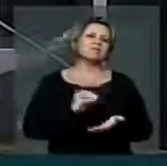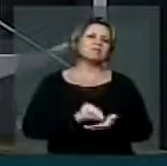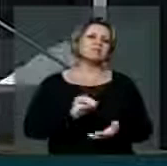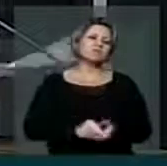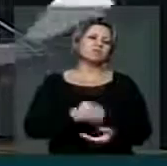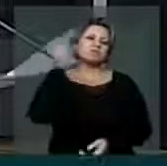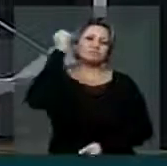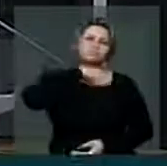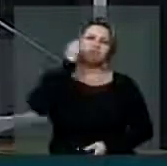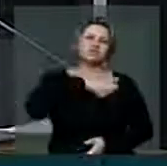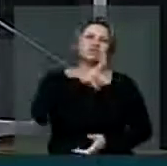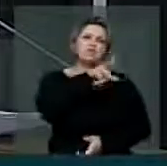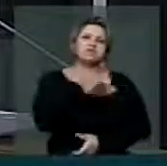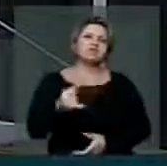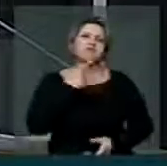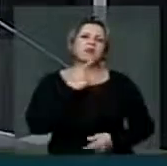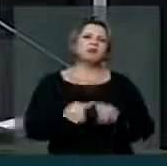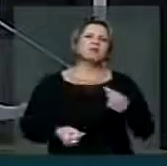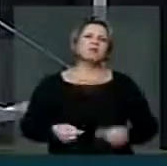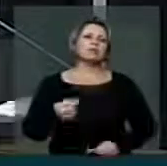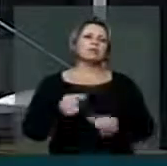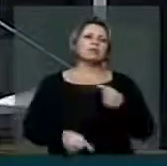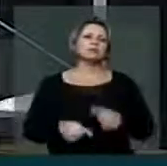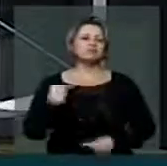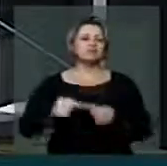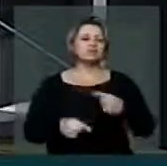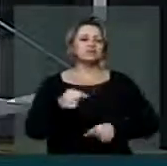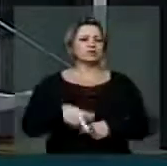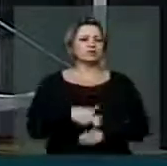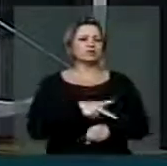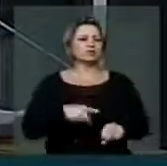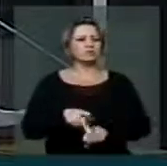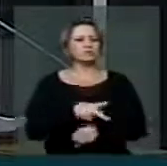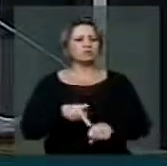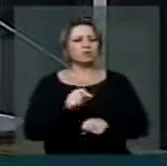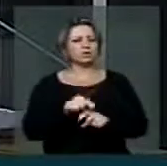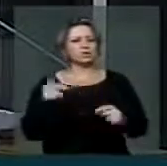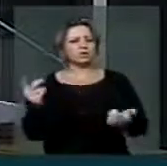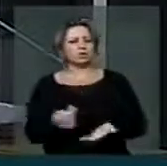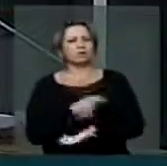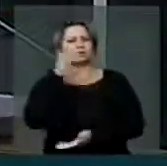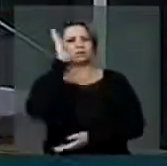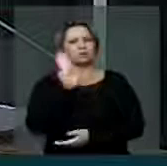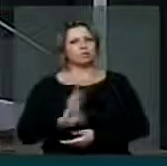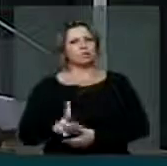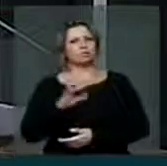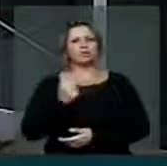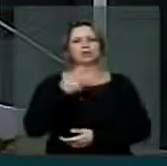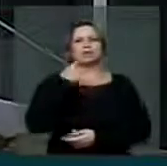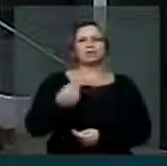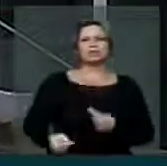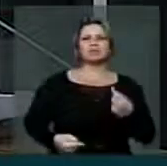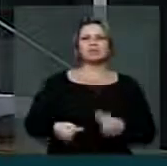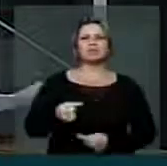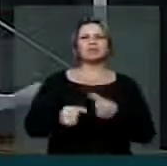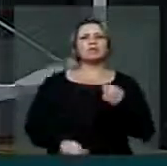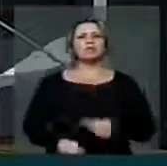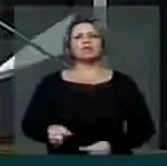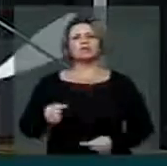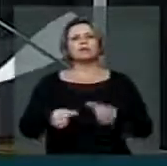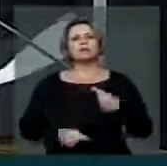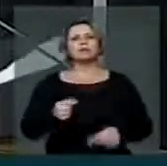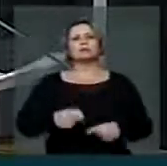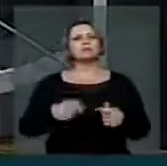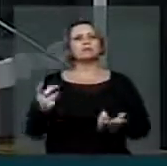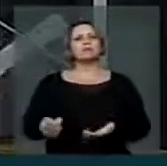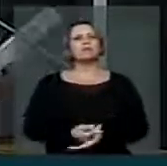como que se agora vai se discutir relações internacionais, quando esta casa não discute nenhum trabalho escravo aqui